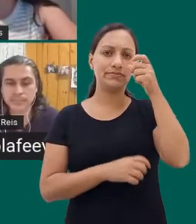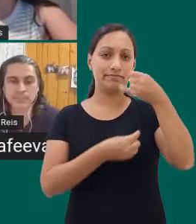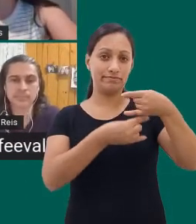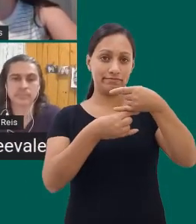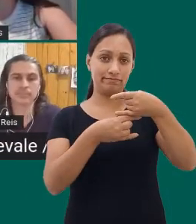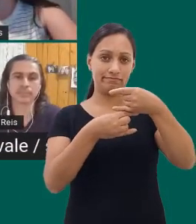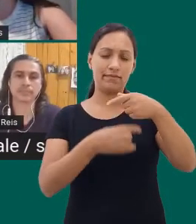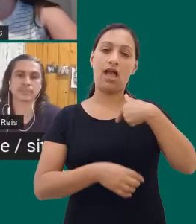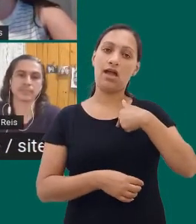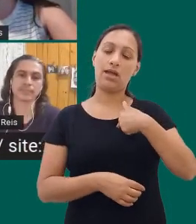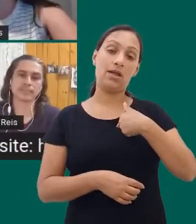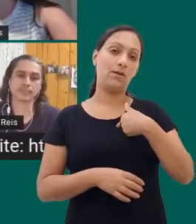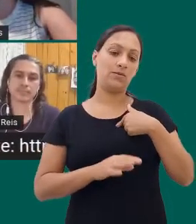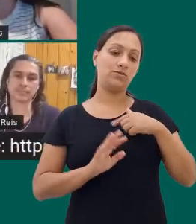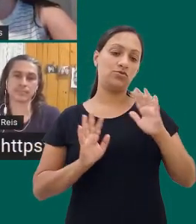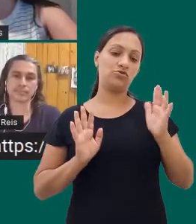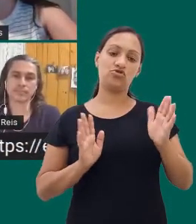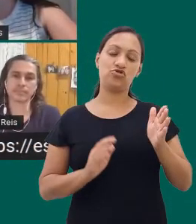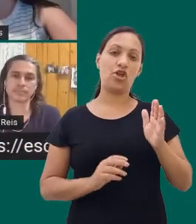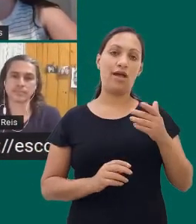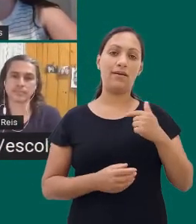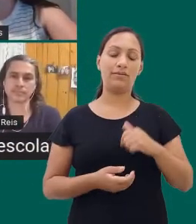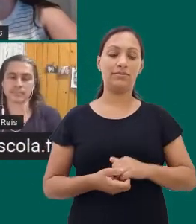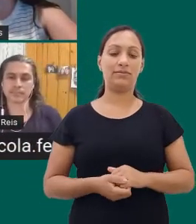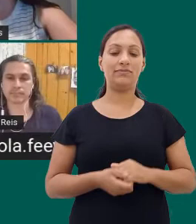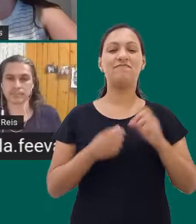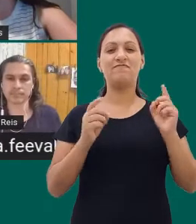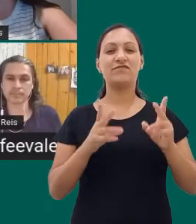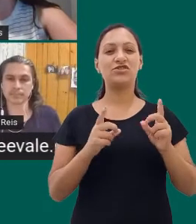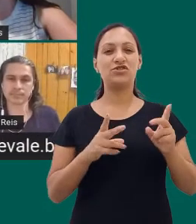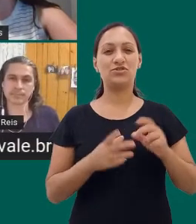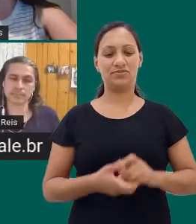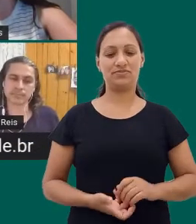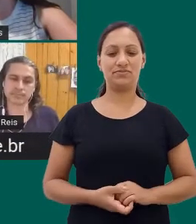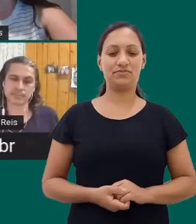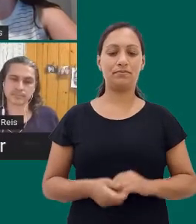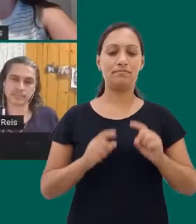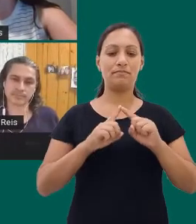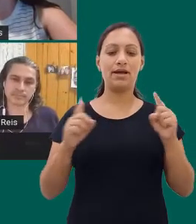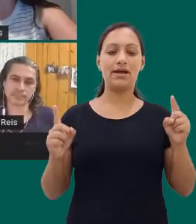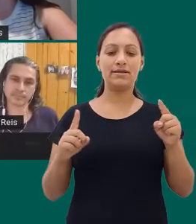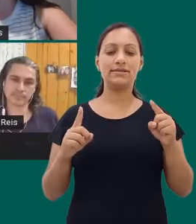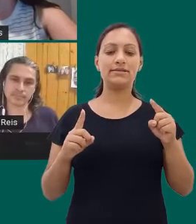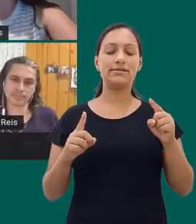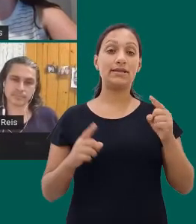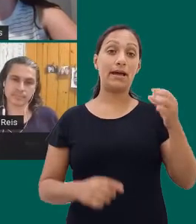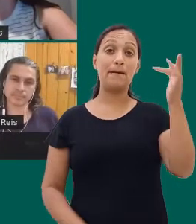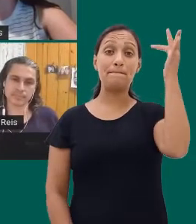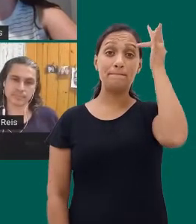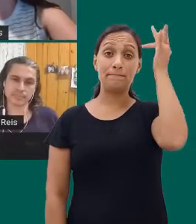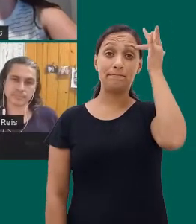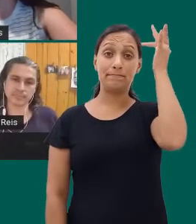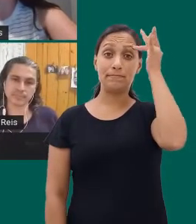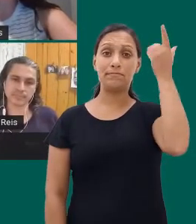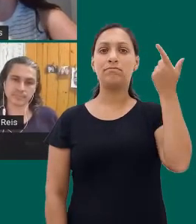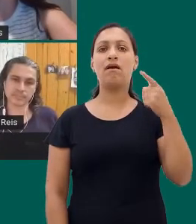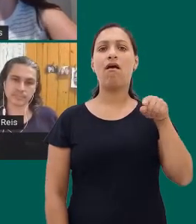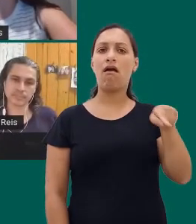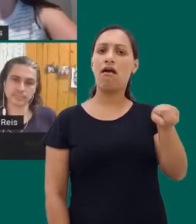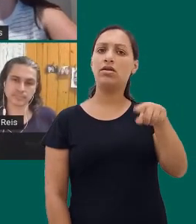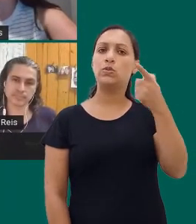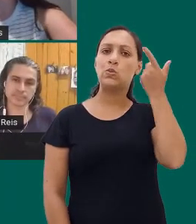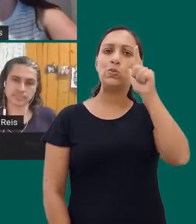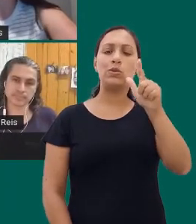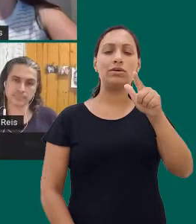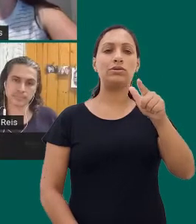sou vendido, né? Mas, enfim, a maturidade que eles ganham com esses processos, né? Dessa autonomia e desse jeito